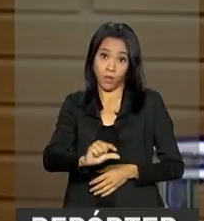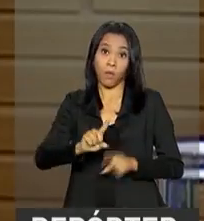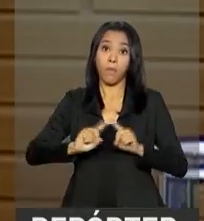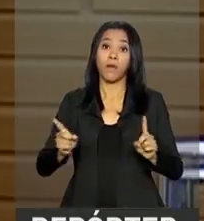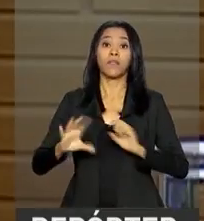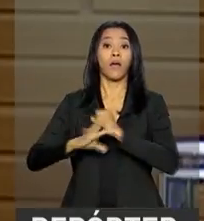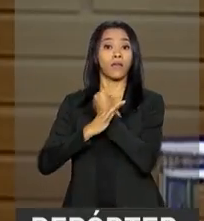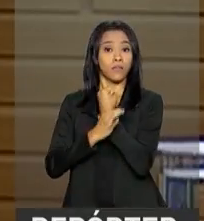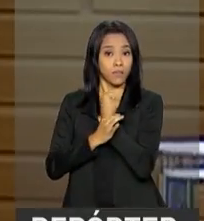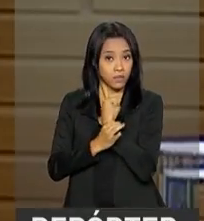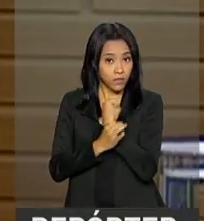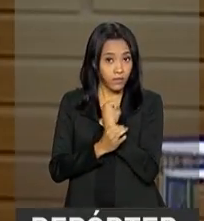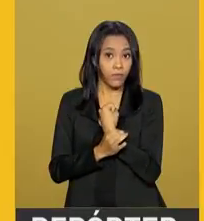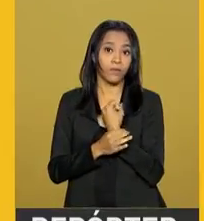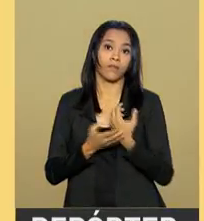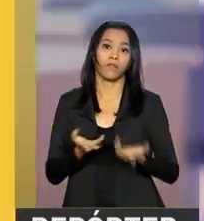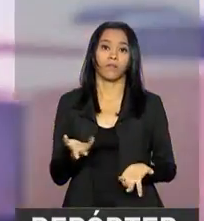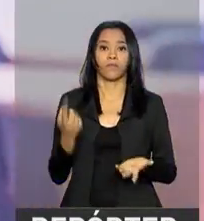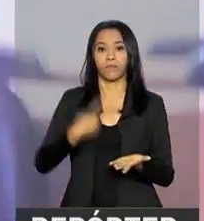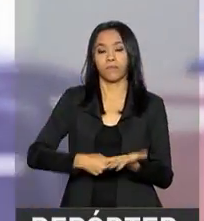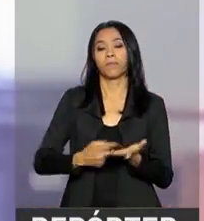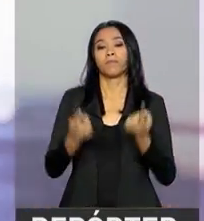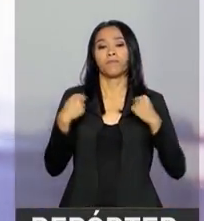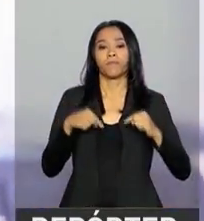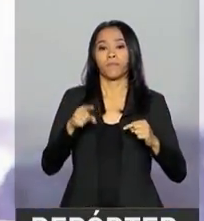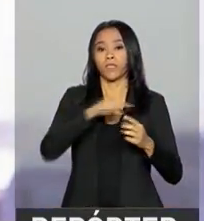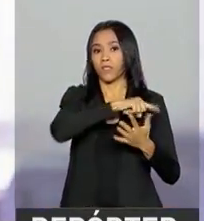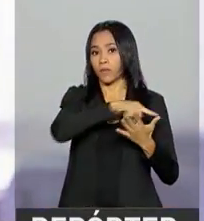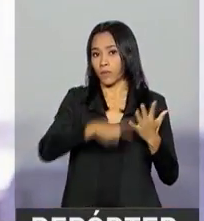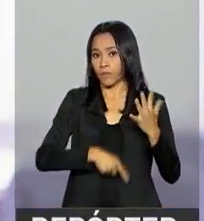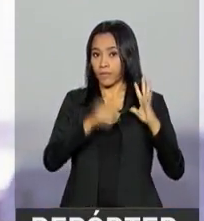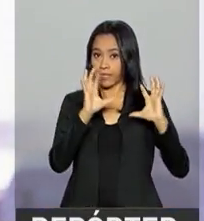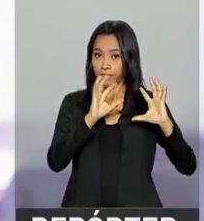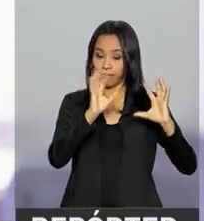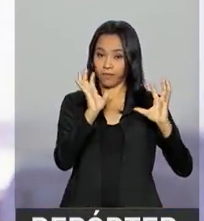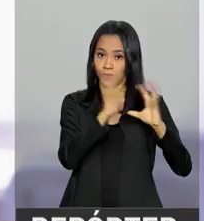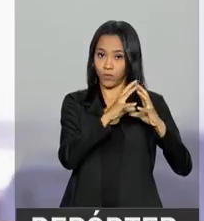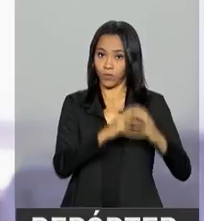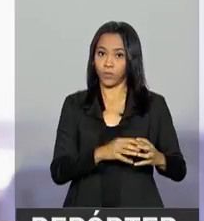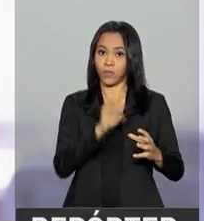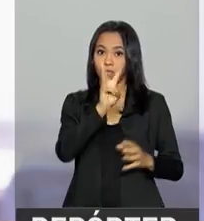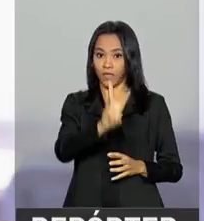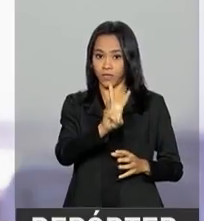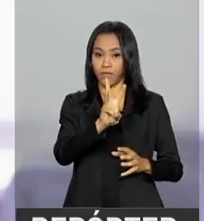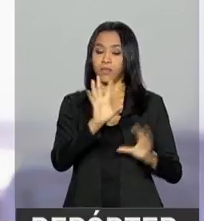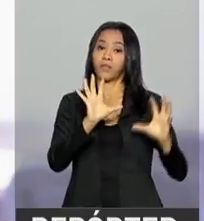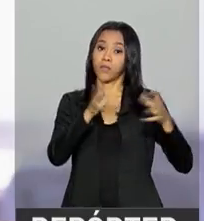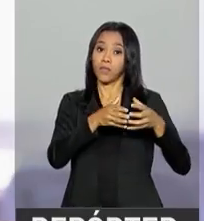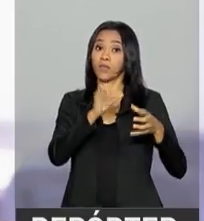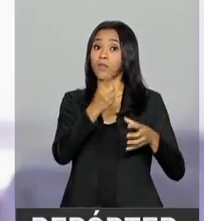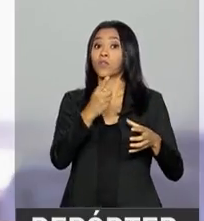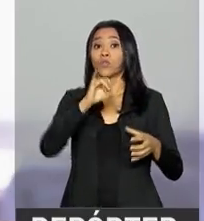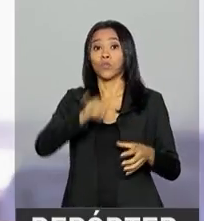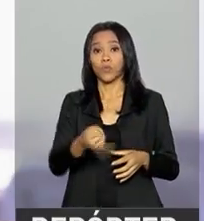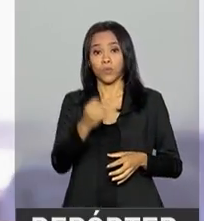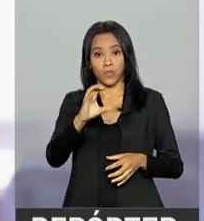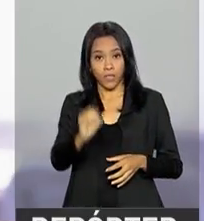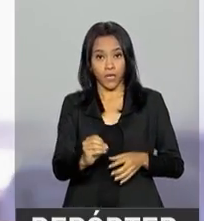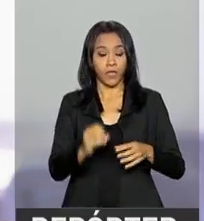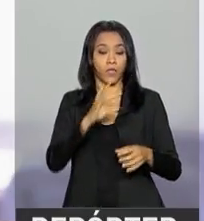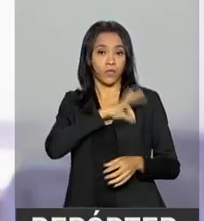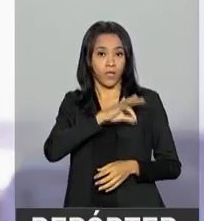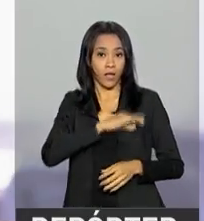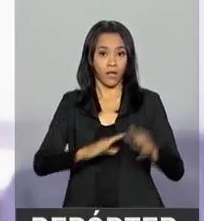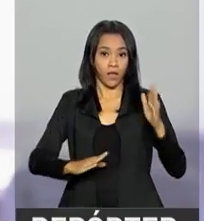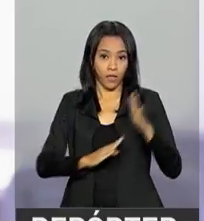da instituição disse espanhol são três modalidades na primeira além do juro zero ea renda familiar de até